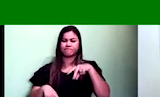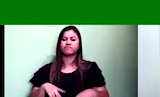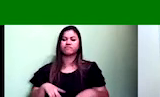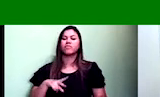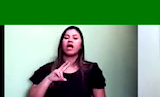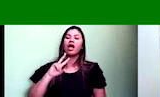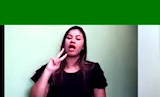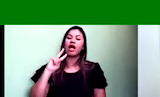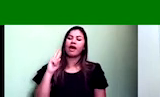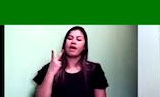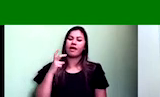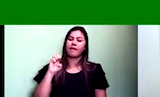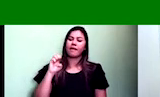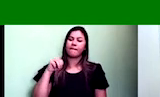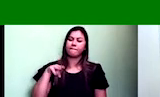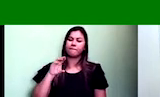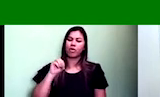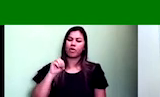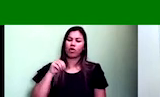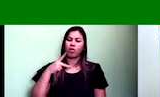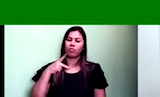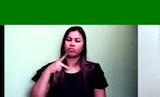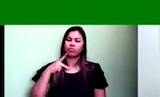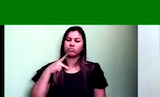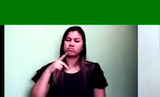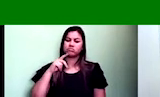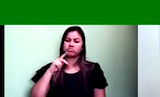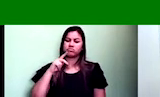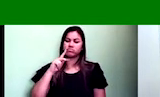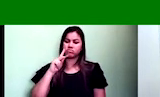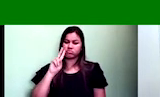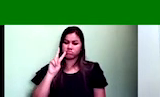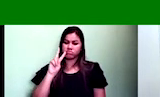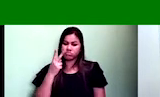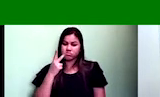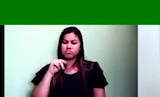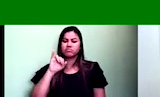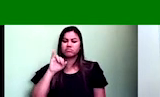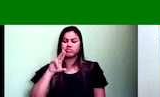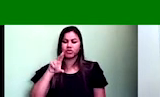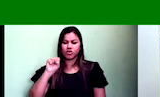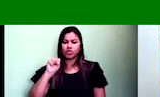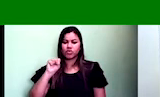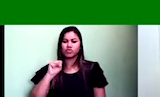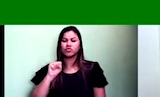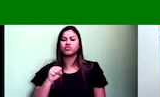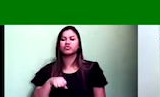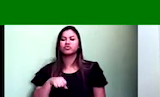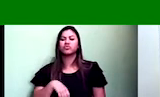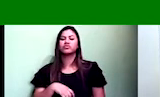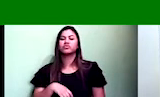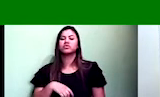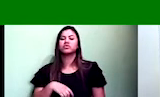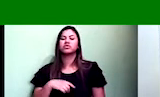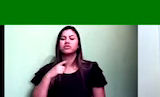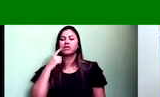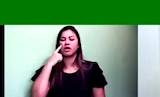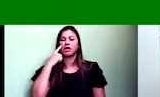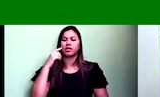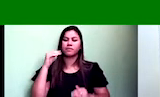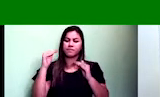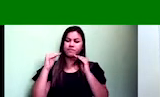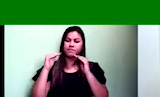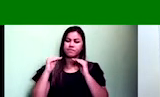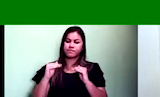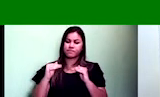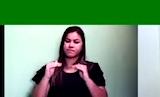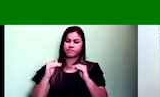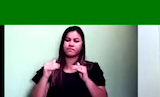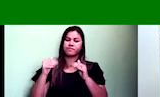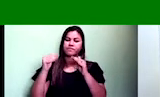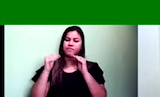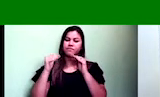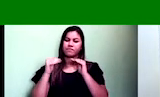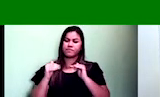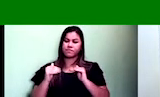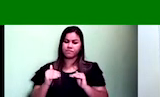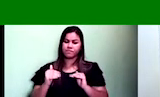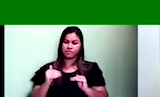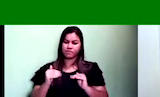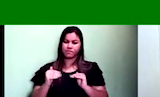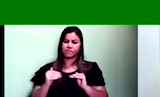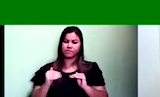hemófilos e Calimactobacterium granulomatosis, levando a donovanose. O Streptococcus do grupo